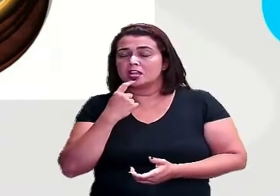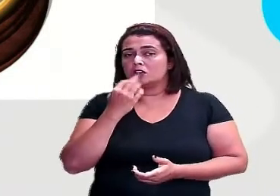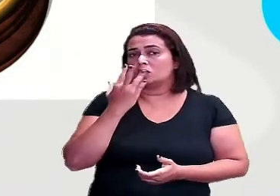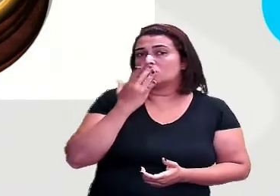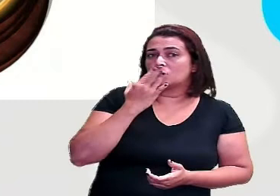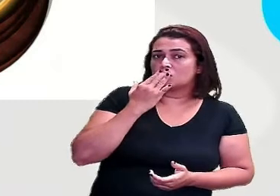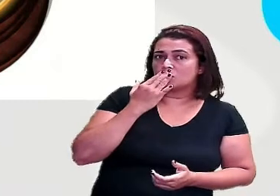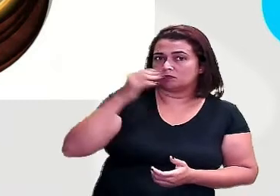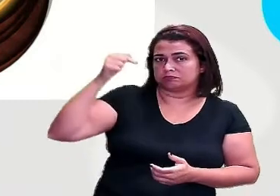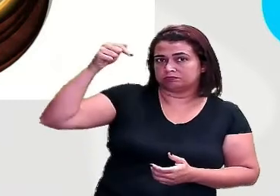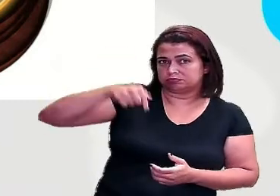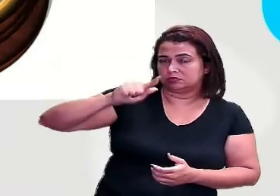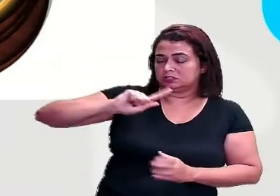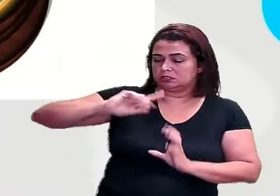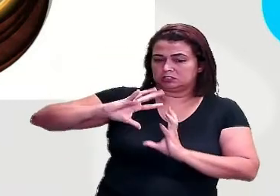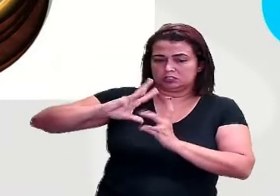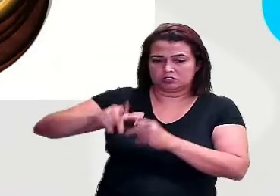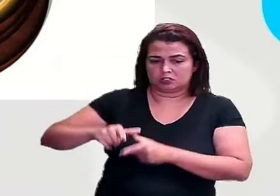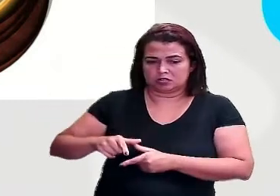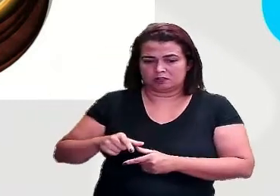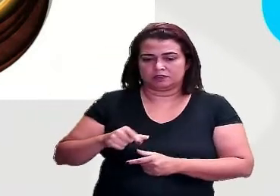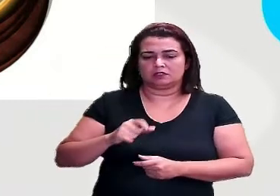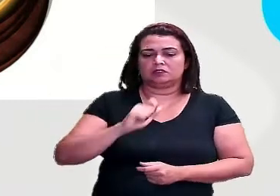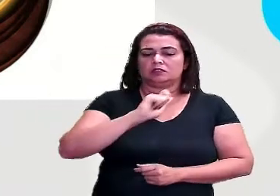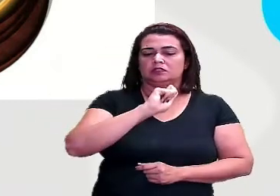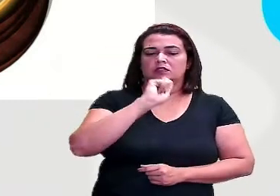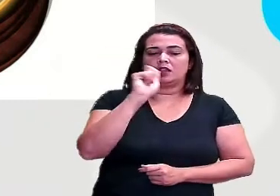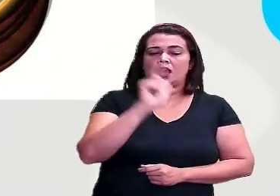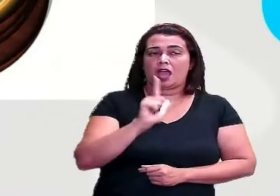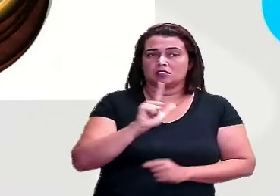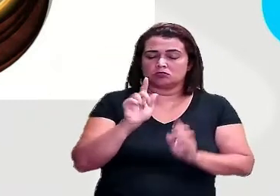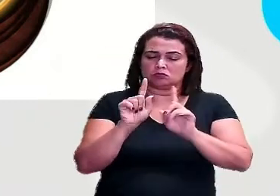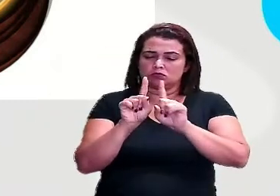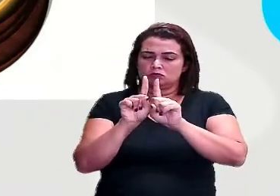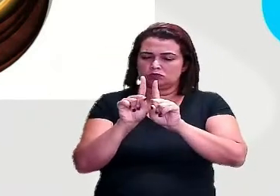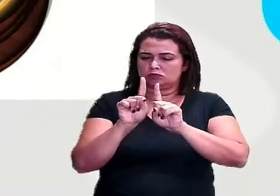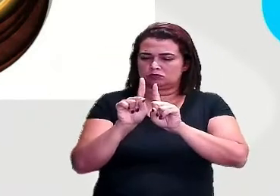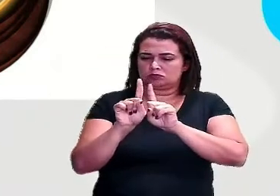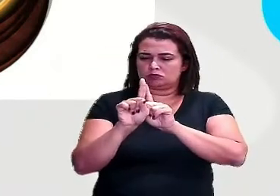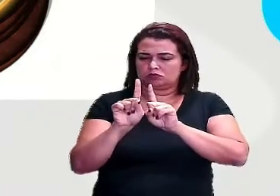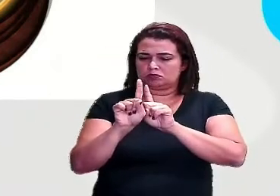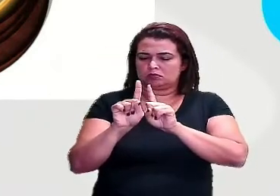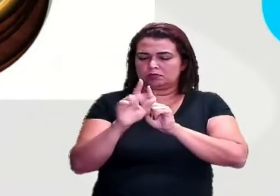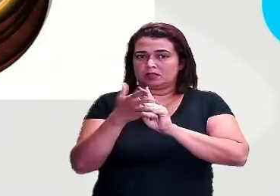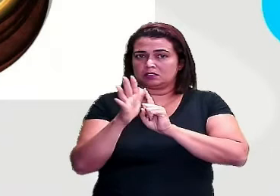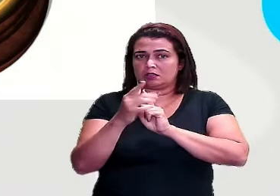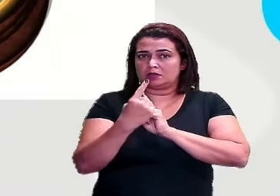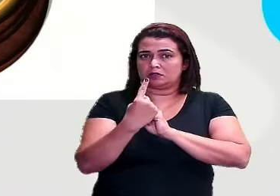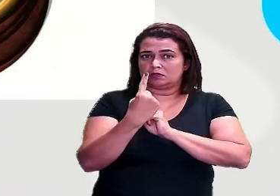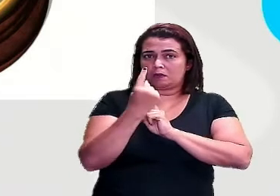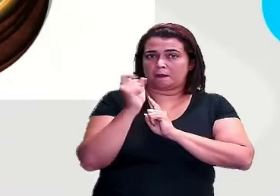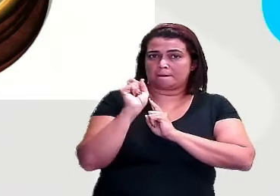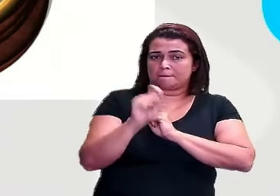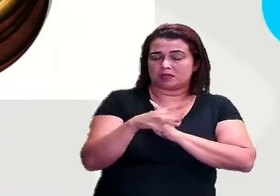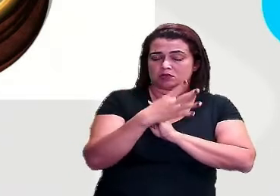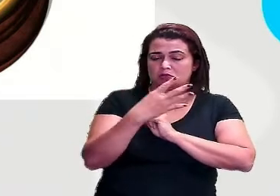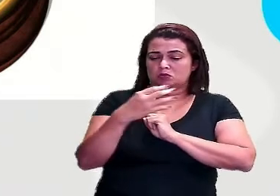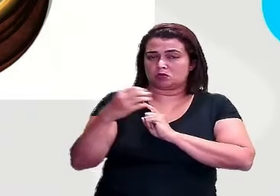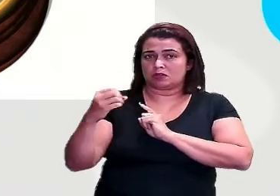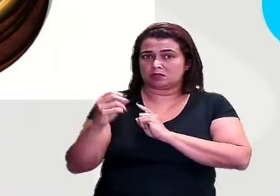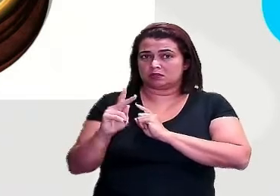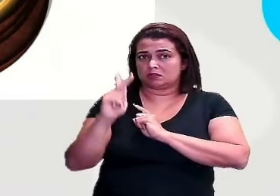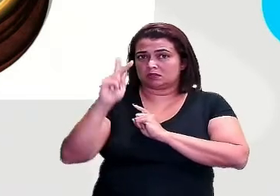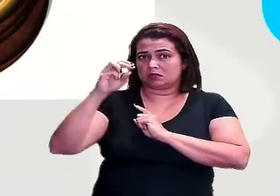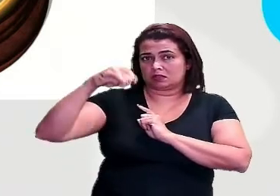norte magnético, ele está um pouco deslocado. São cerca de 1.400 km² na ilha